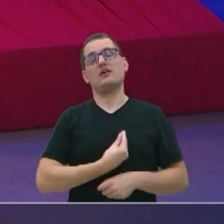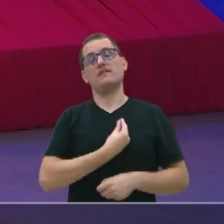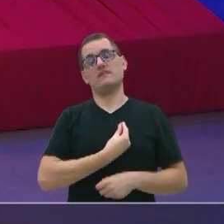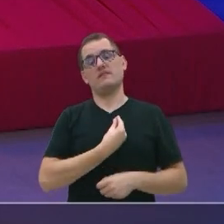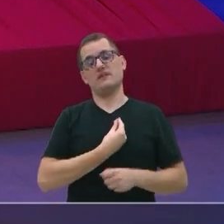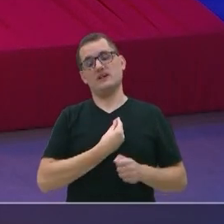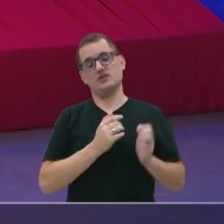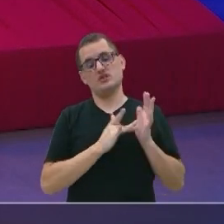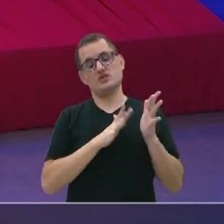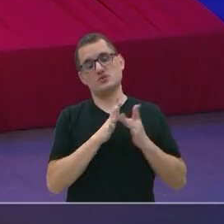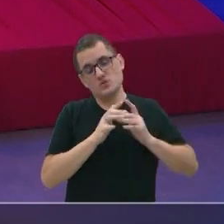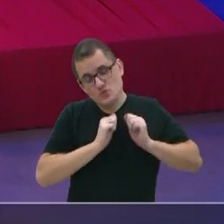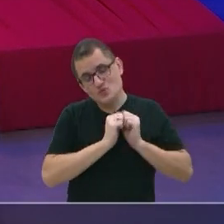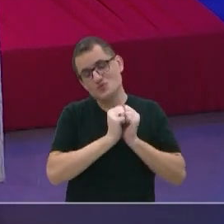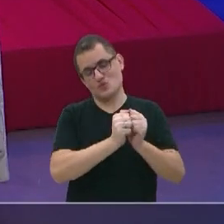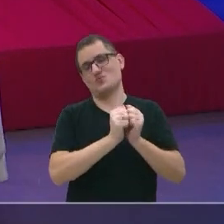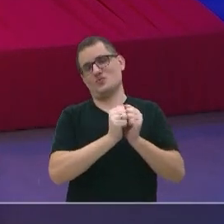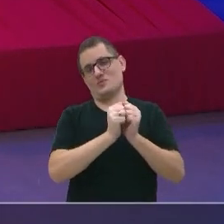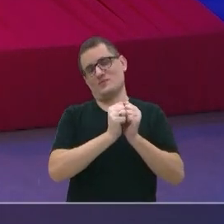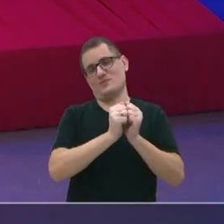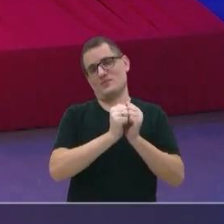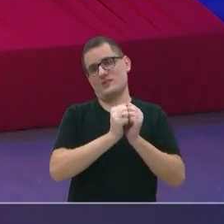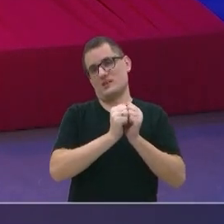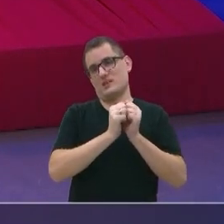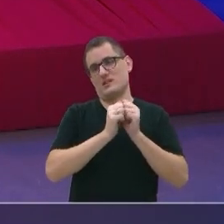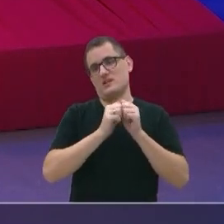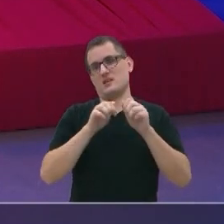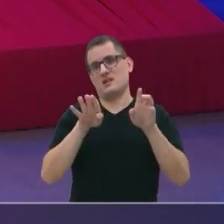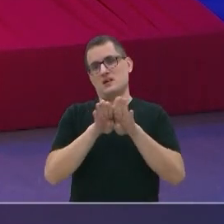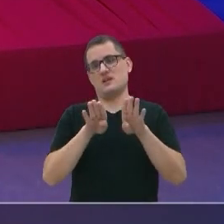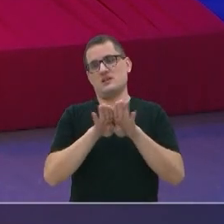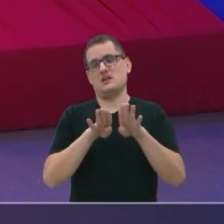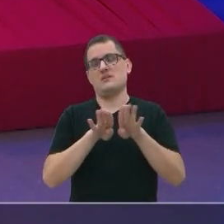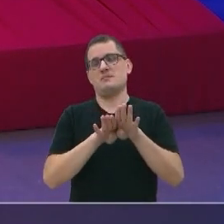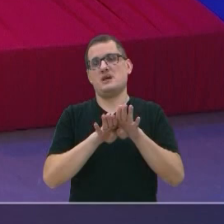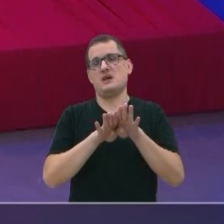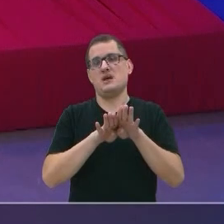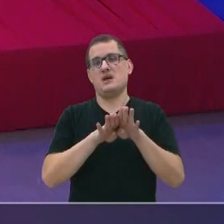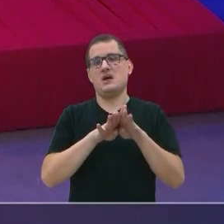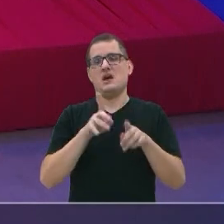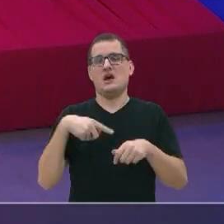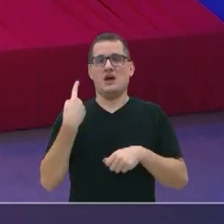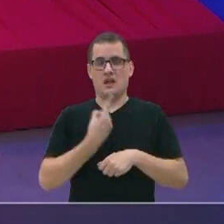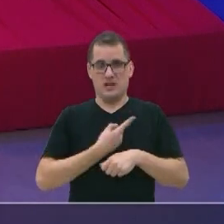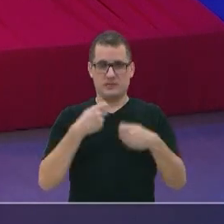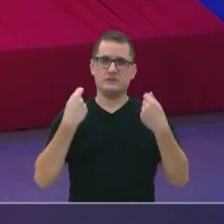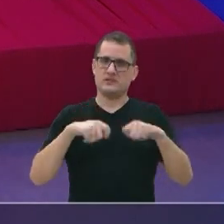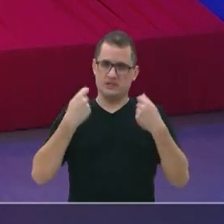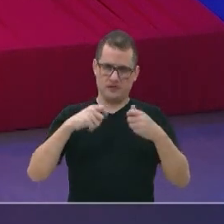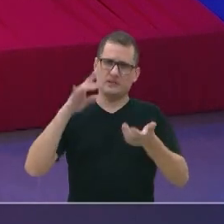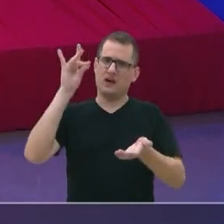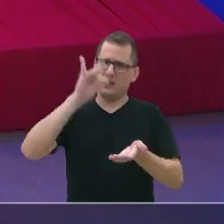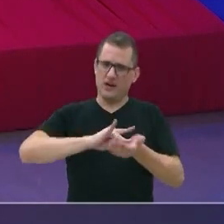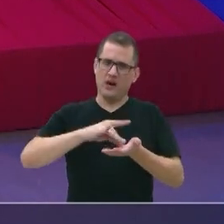Cristo e também a nossa reparação, ao nosso arrependimento.